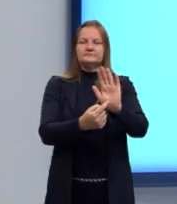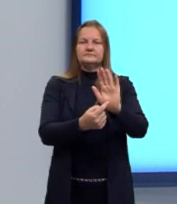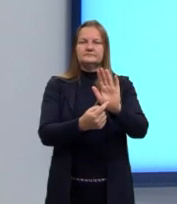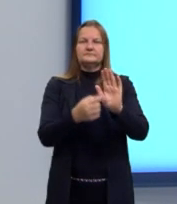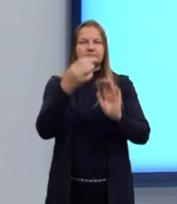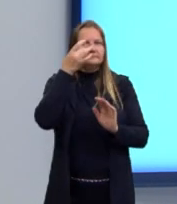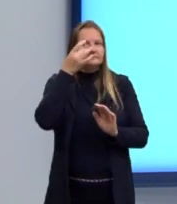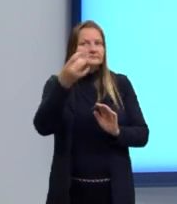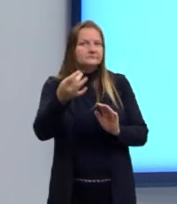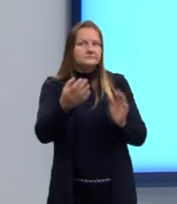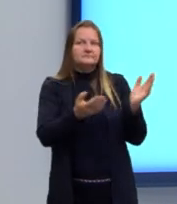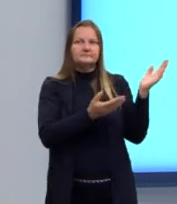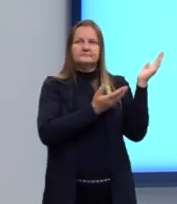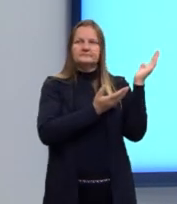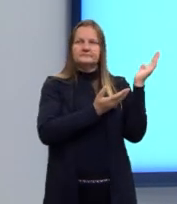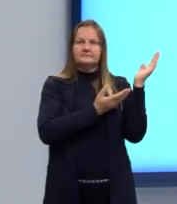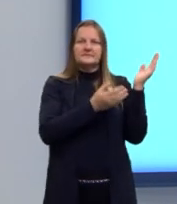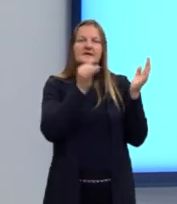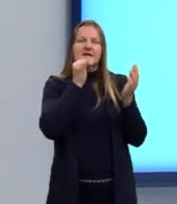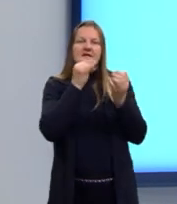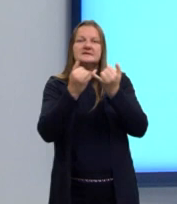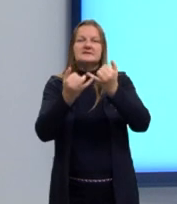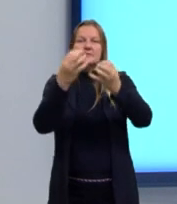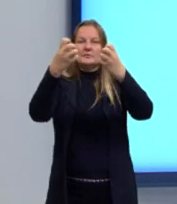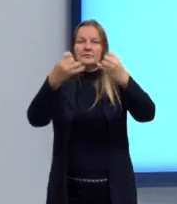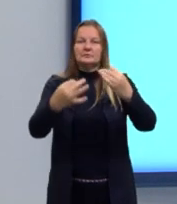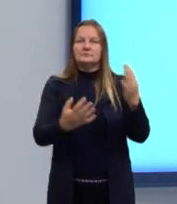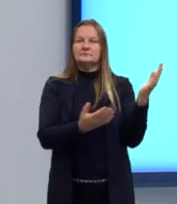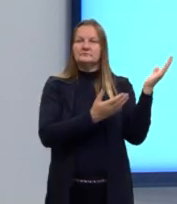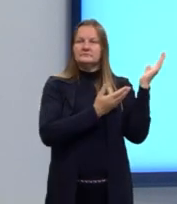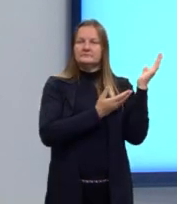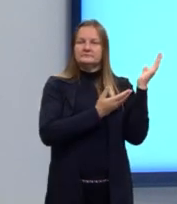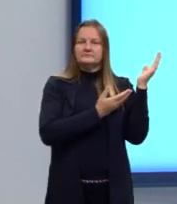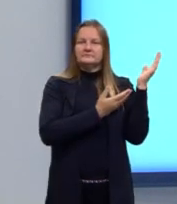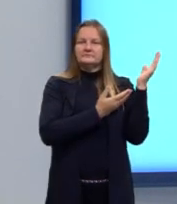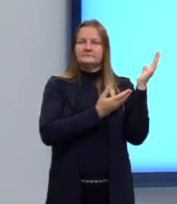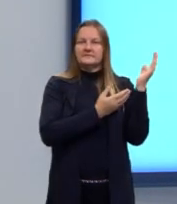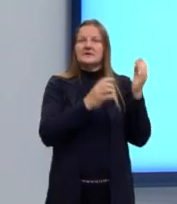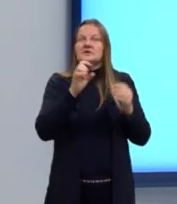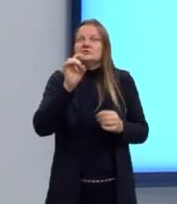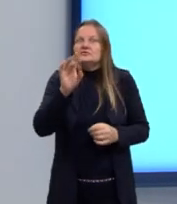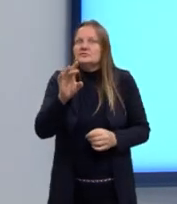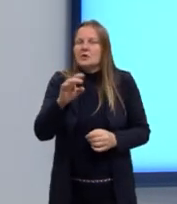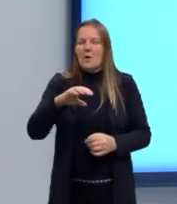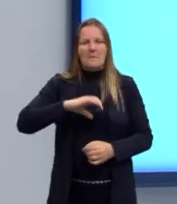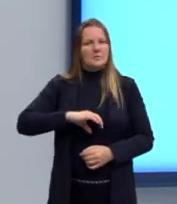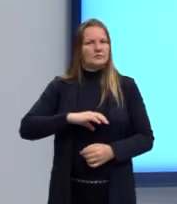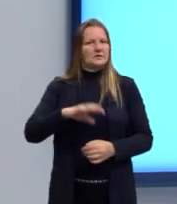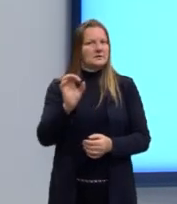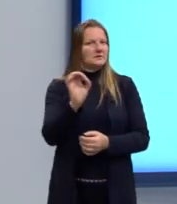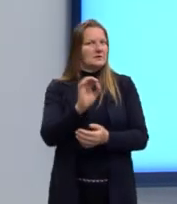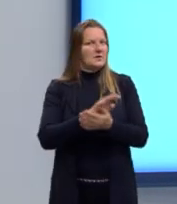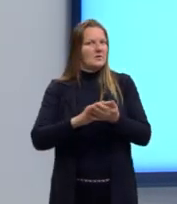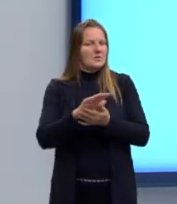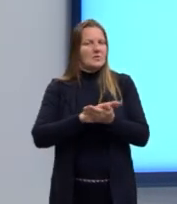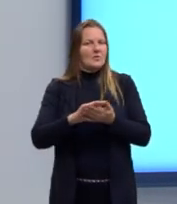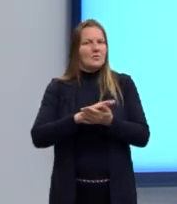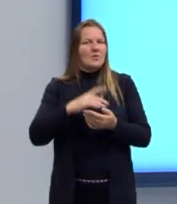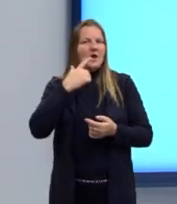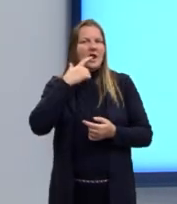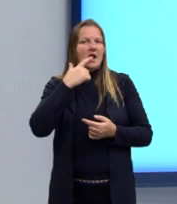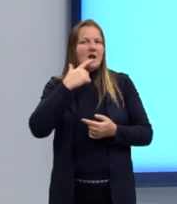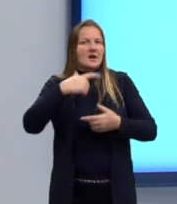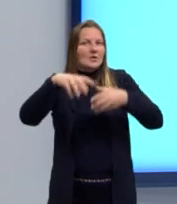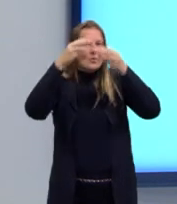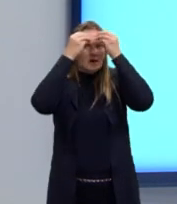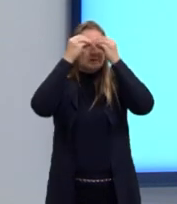uma olhada Eu trouxe aqui para mostrar para vocês que não está na prova de Língua Portuguesa ou de linguagens